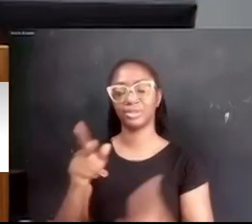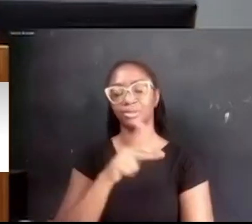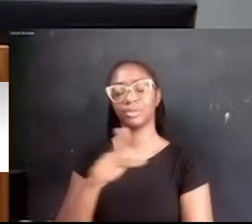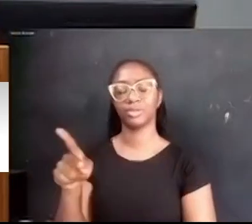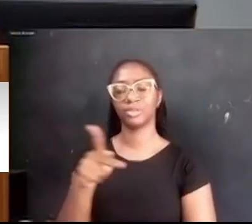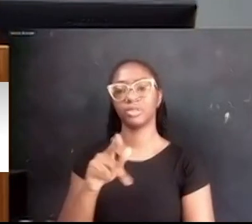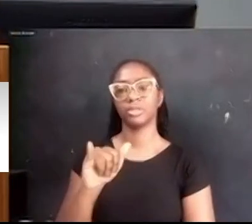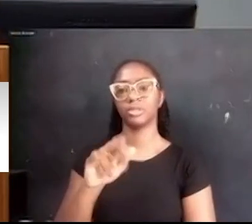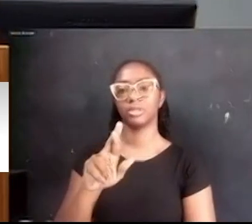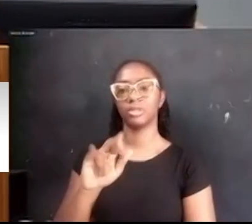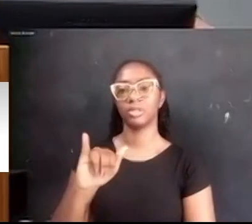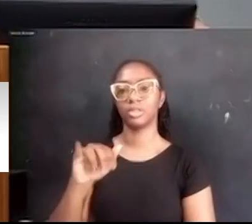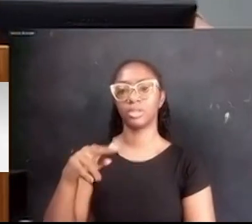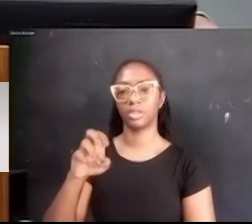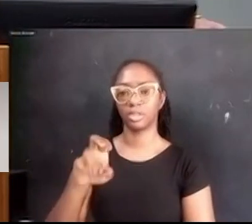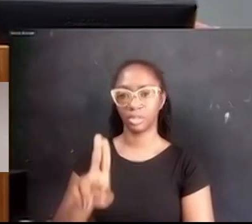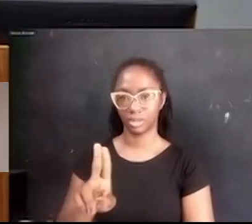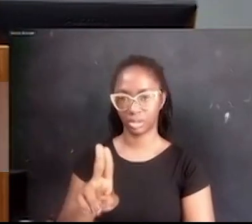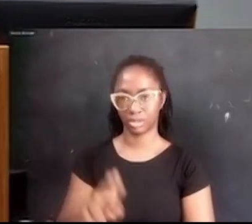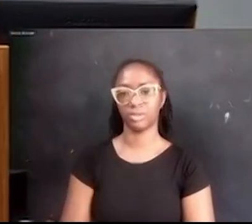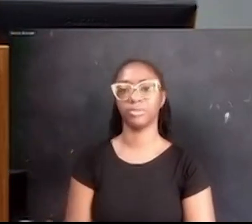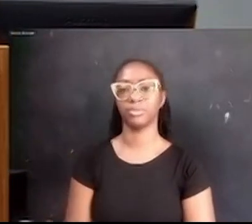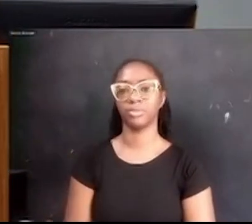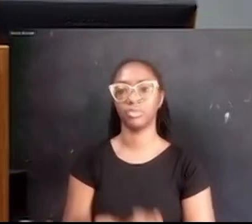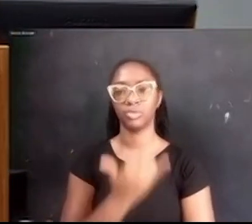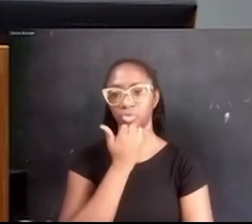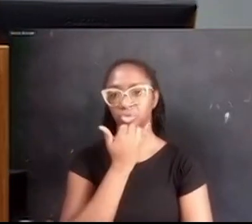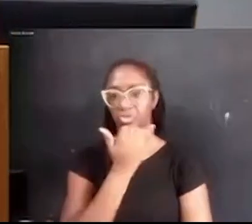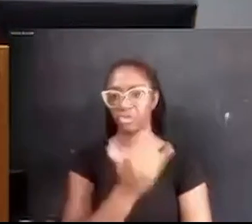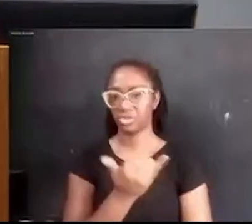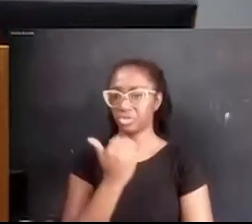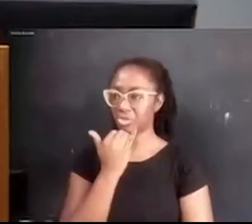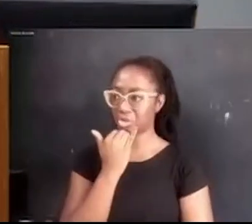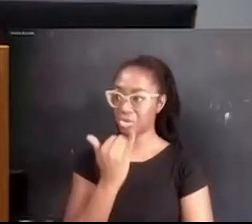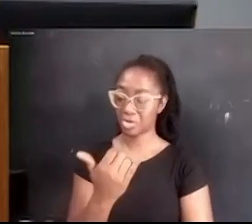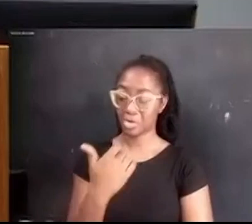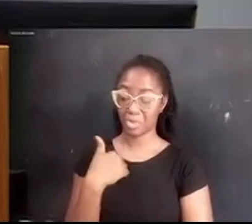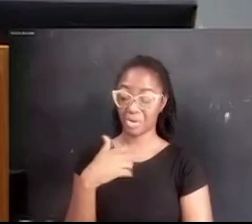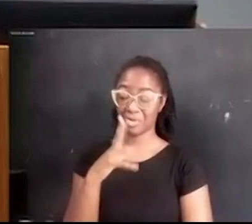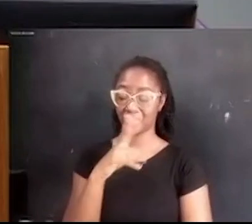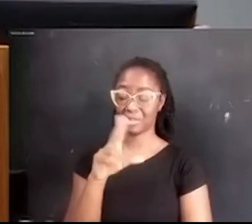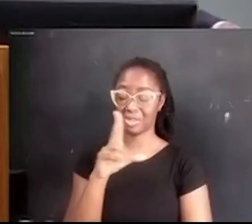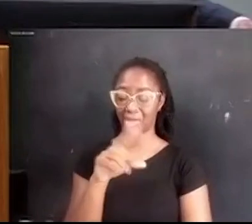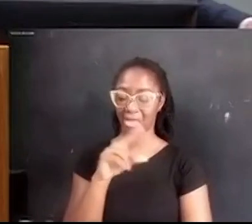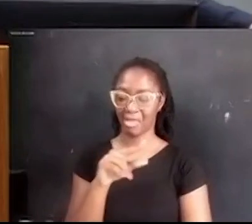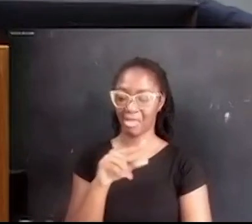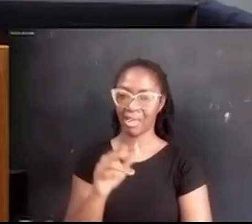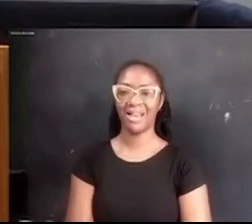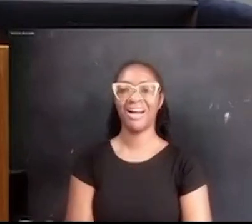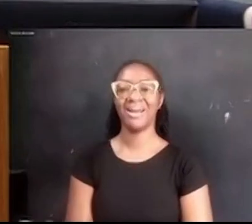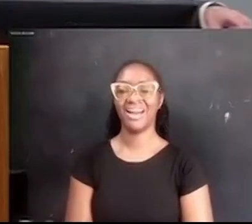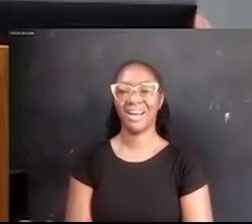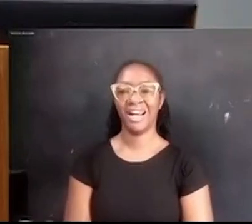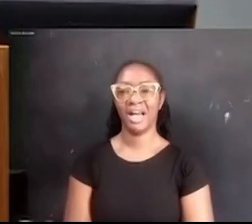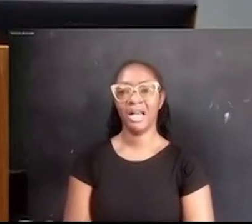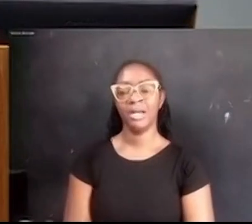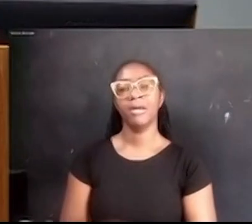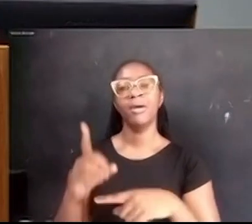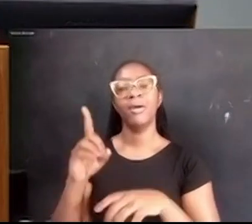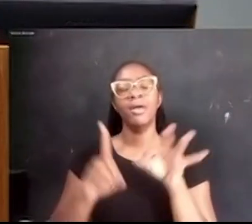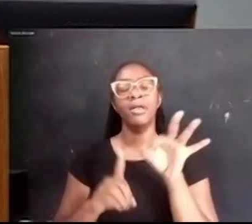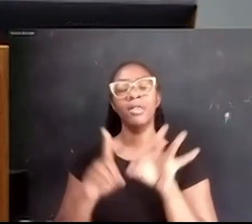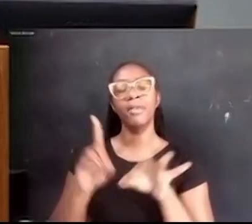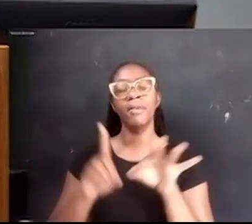Tussaud, pedindo desculpas pelo sotaque, o desembargador federal Carlos